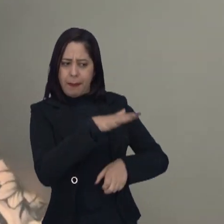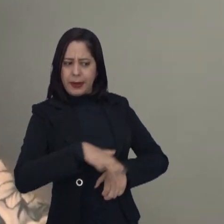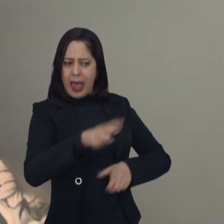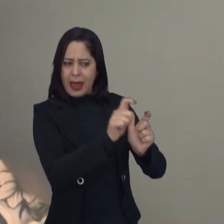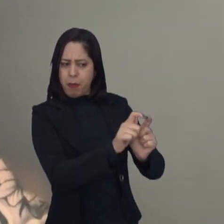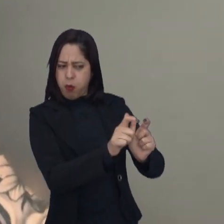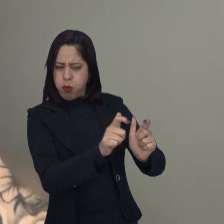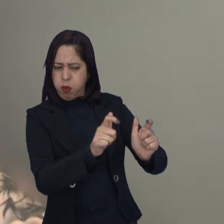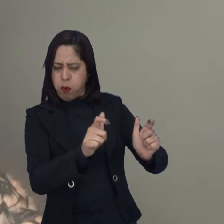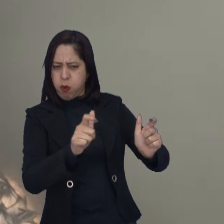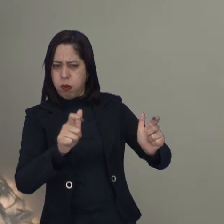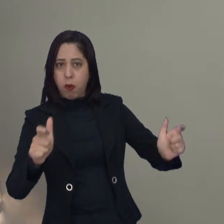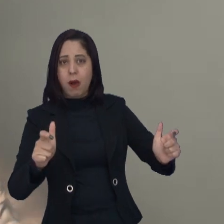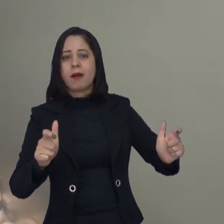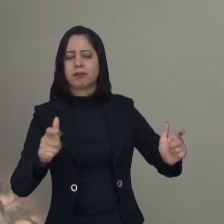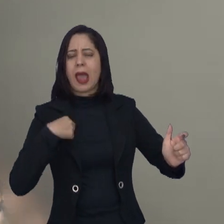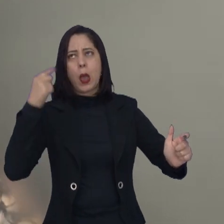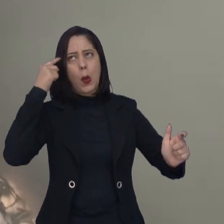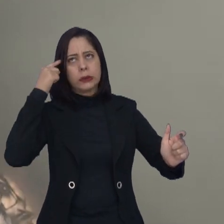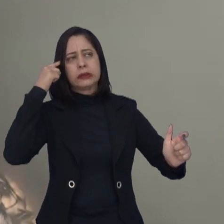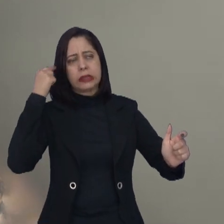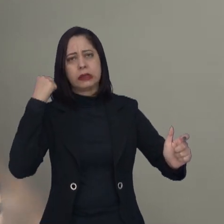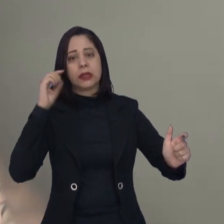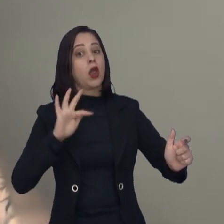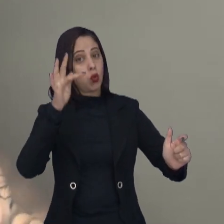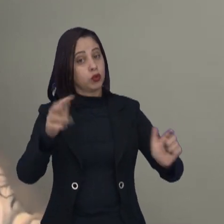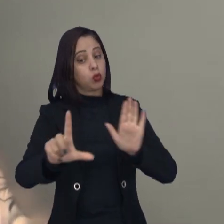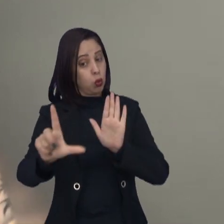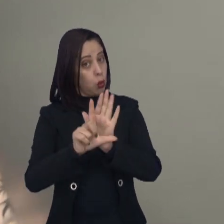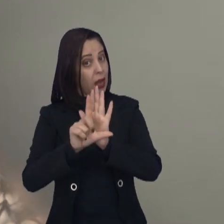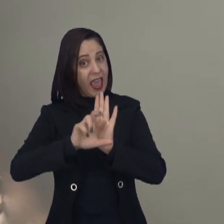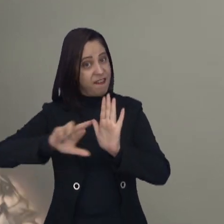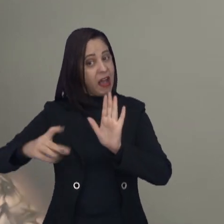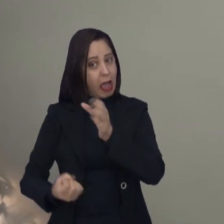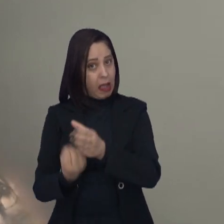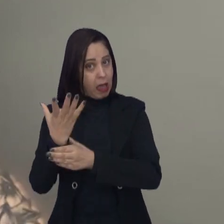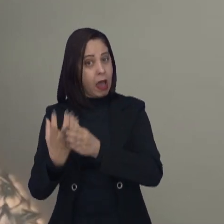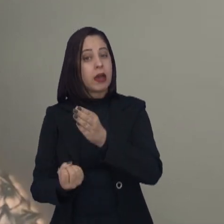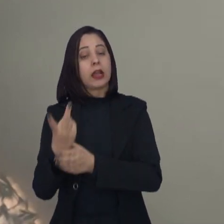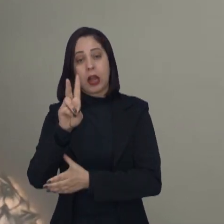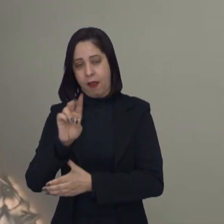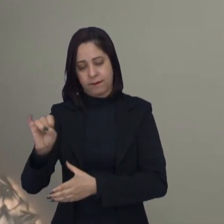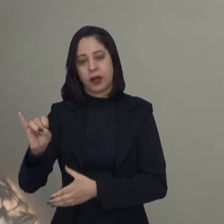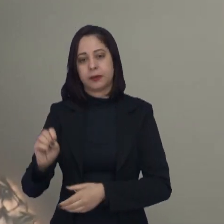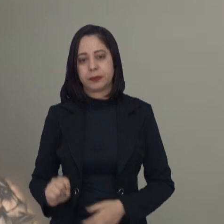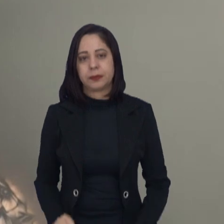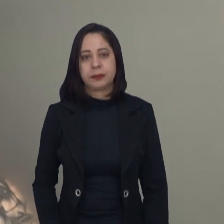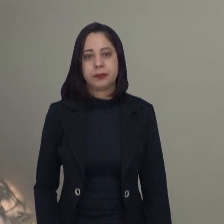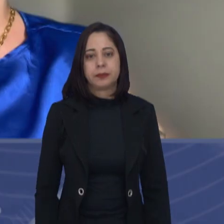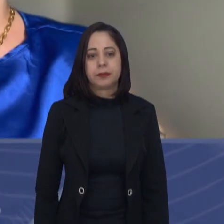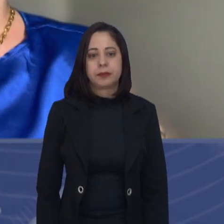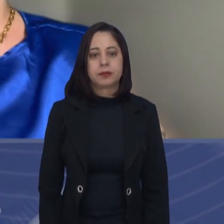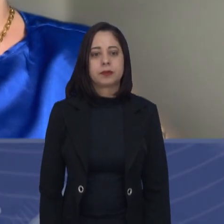a gente prevê aí muitas regulamentações, como já vem surgindo, e muitas oportunidades aí dentro dessa área de trabalho mesmo.